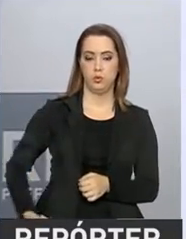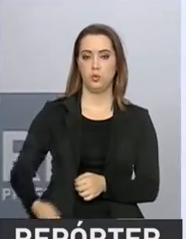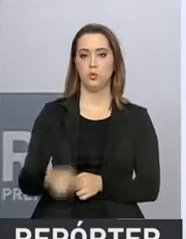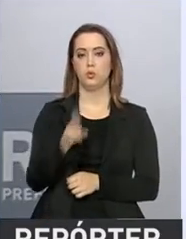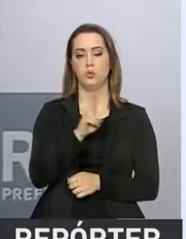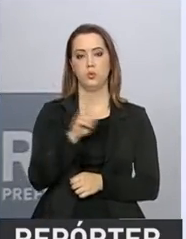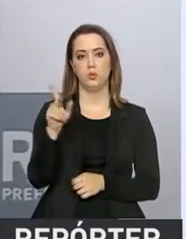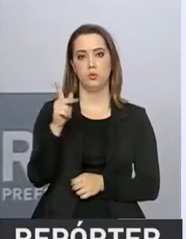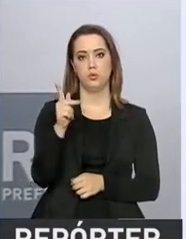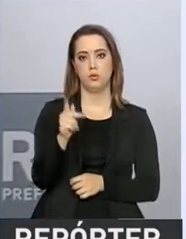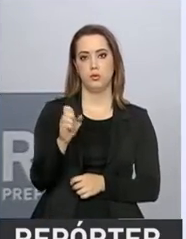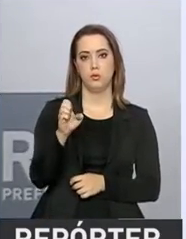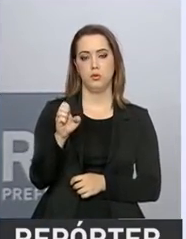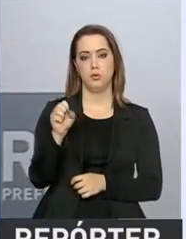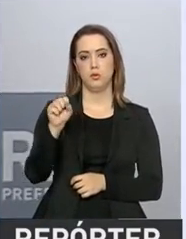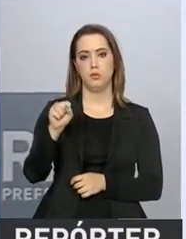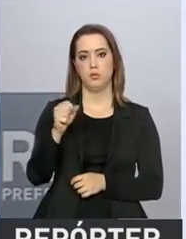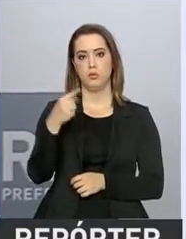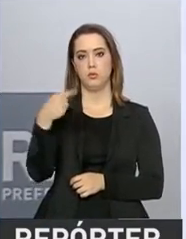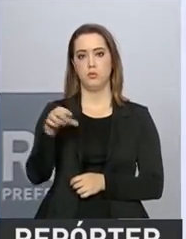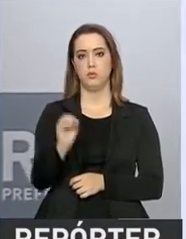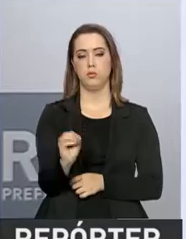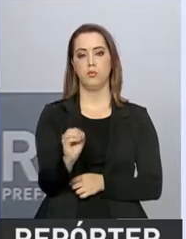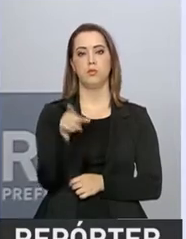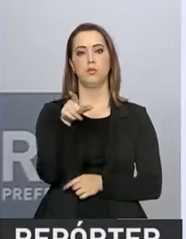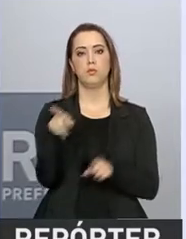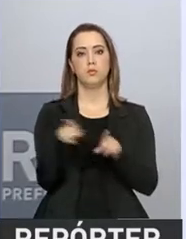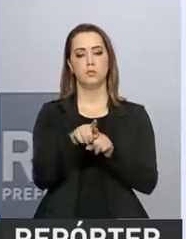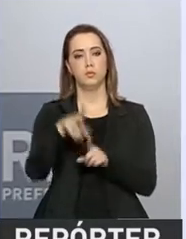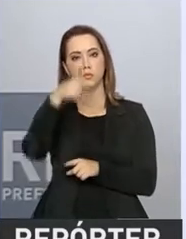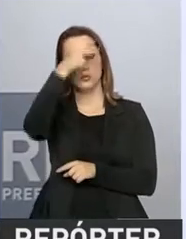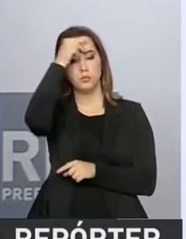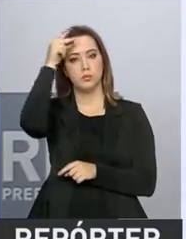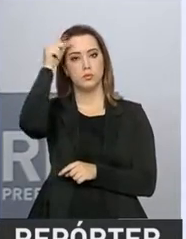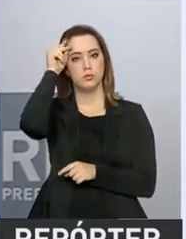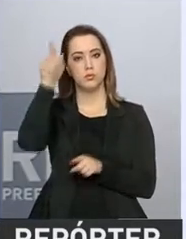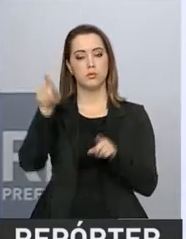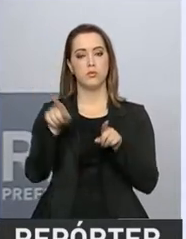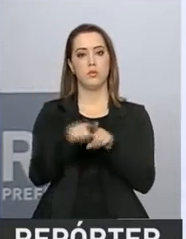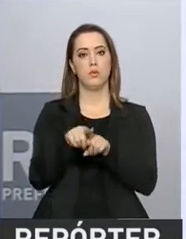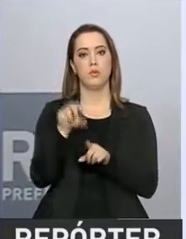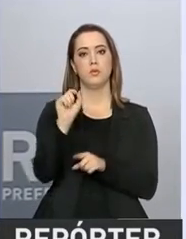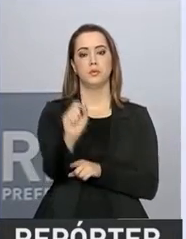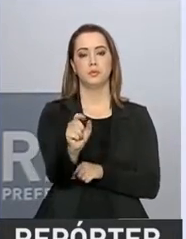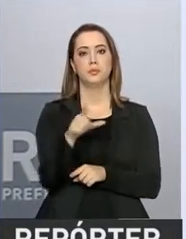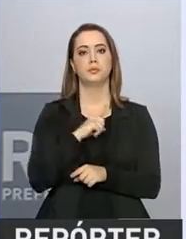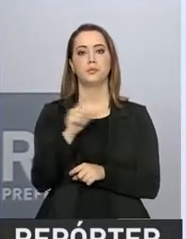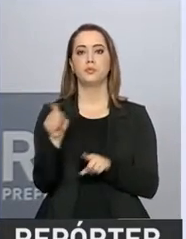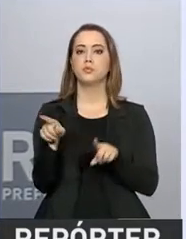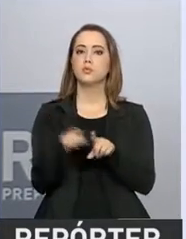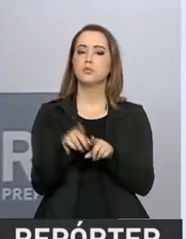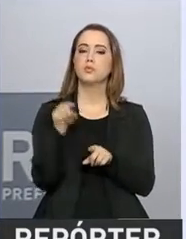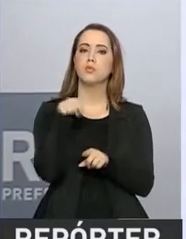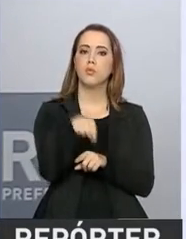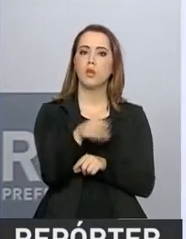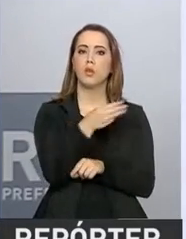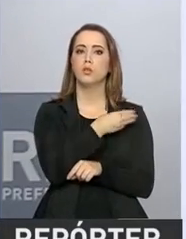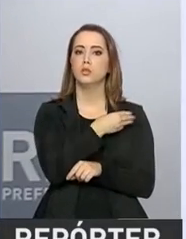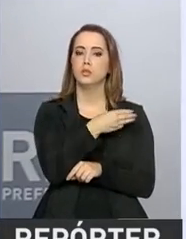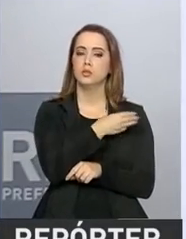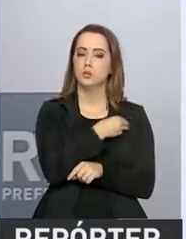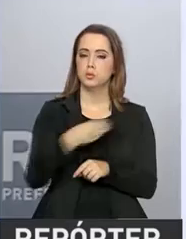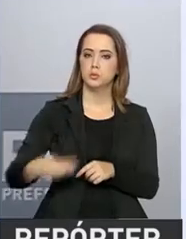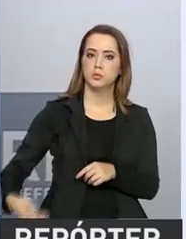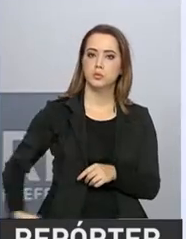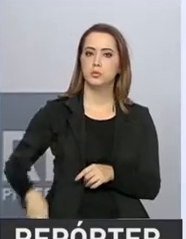o governador em exercício, Francisco Dornelles, e o prefeito Eduardo Paes. Também vão participar dessa reunião os ministros do Gabinete